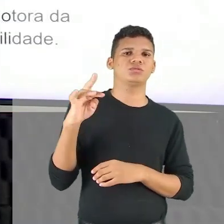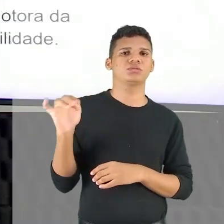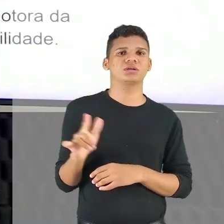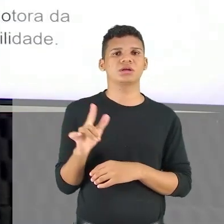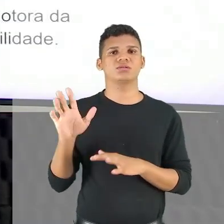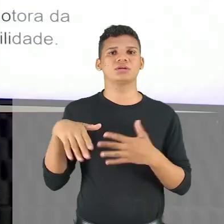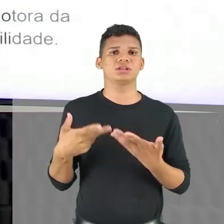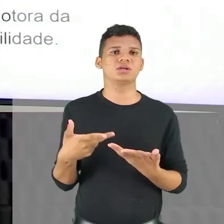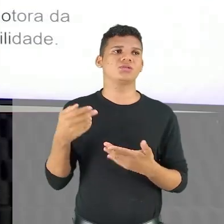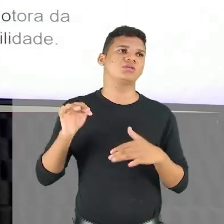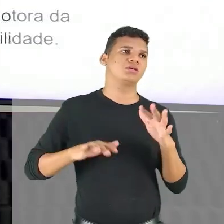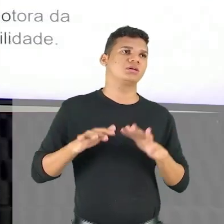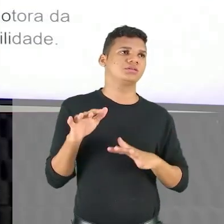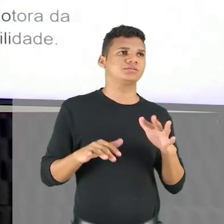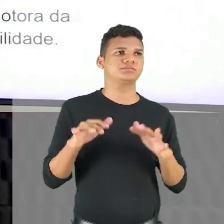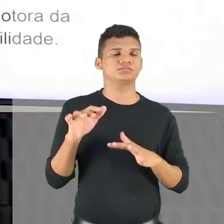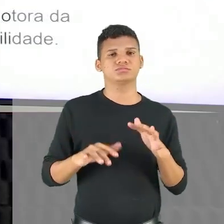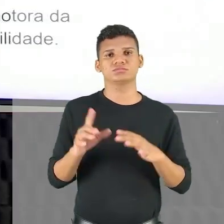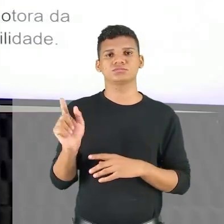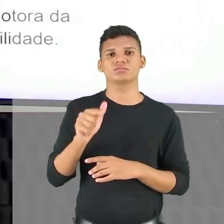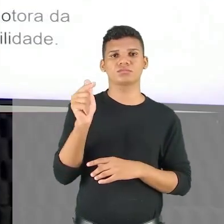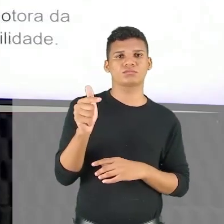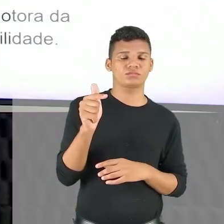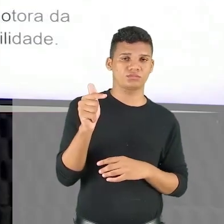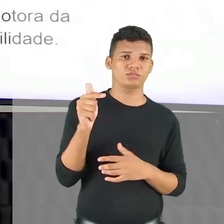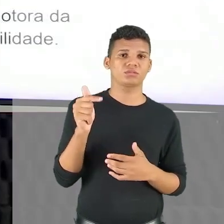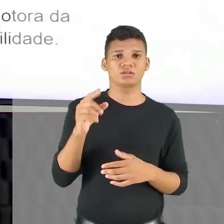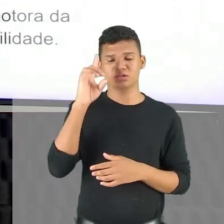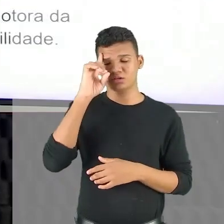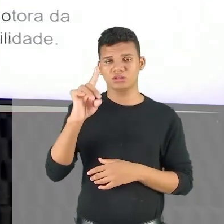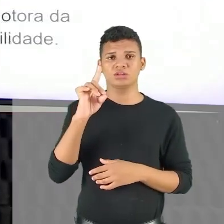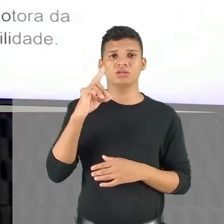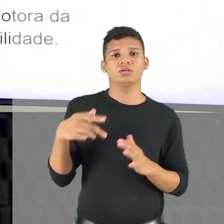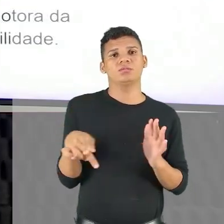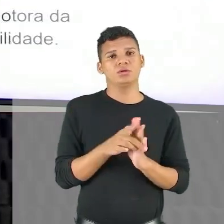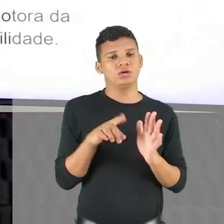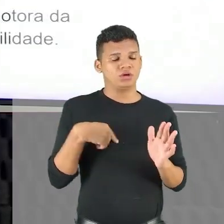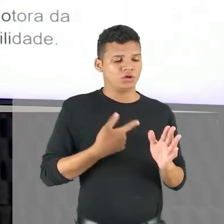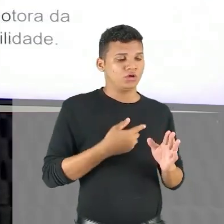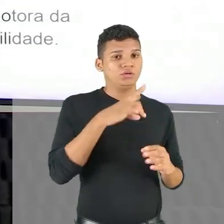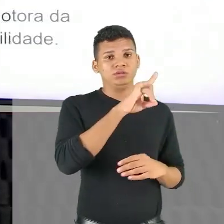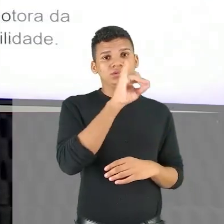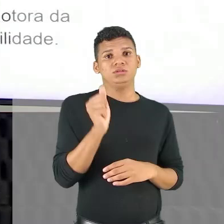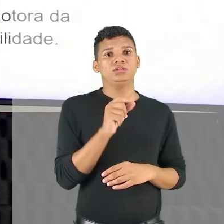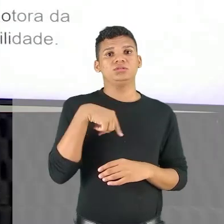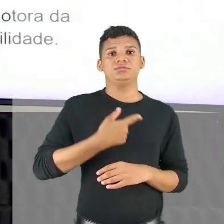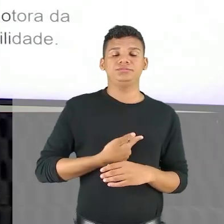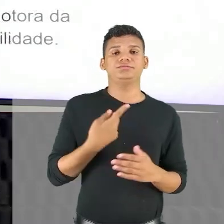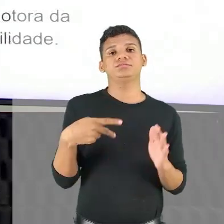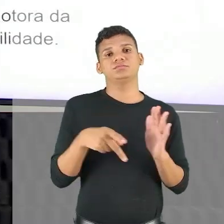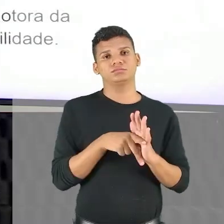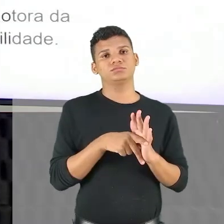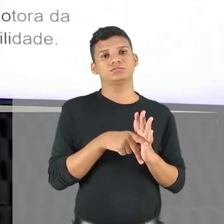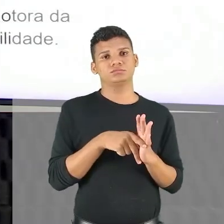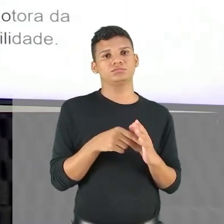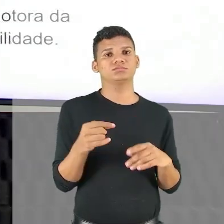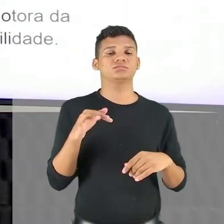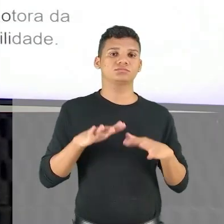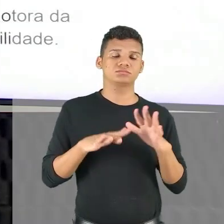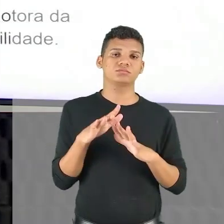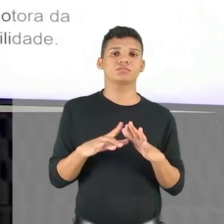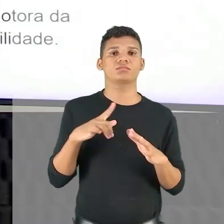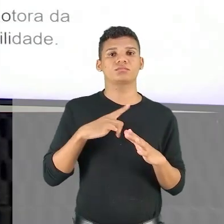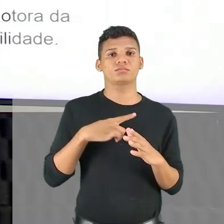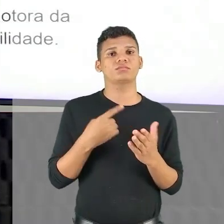Possessivo. Nuestro dia. Nuestra classe. Nosso dia, nossa classe. Então, o possessivo, ele é